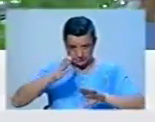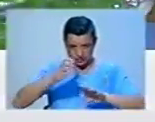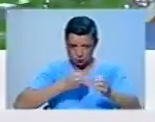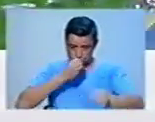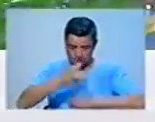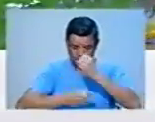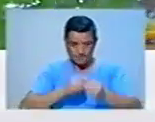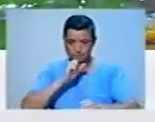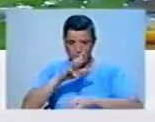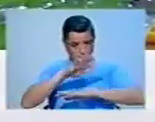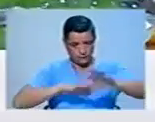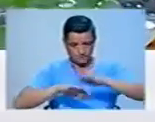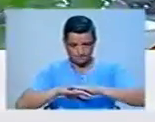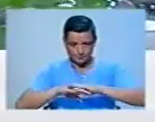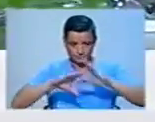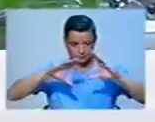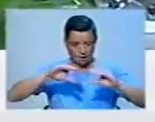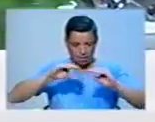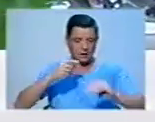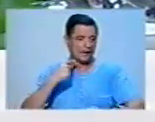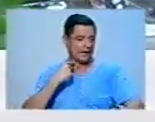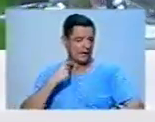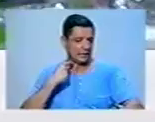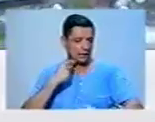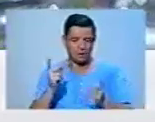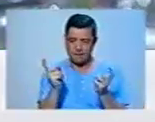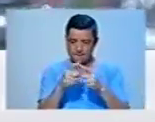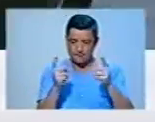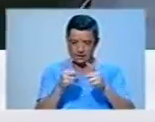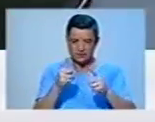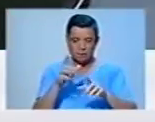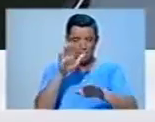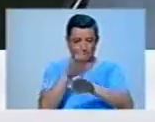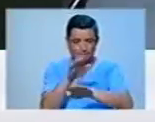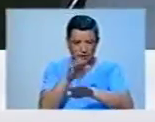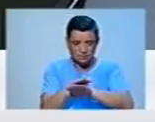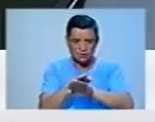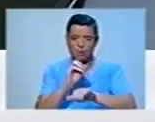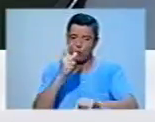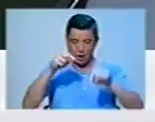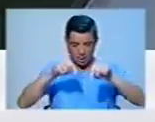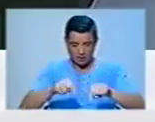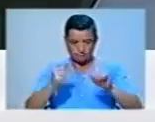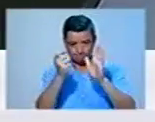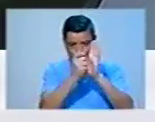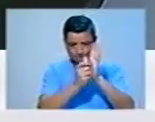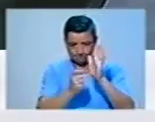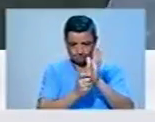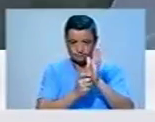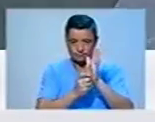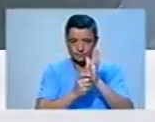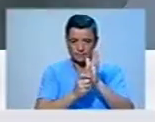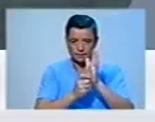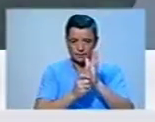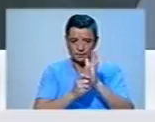explicamos cá, podem fazer recheios de carne, de marisco, de peixe. Hoje, e como é dia também de receitas para principiantes, é um